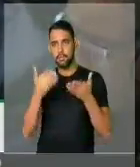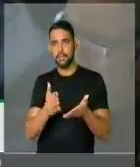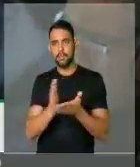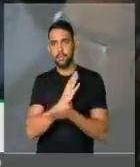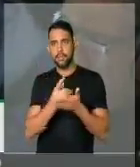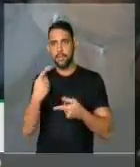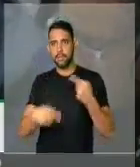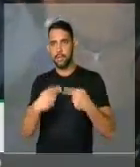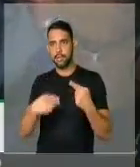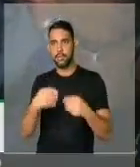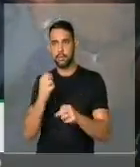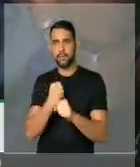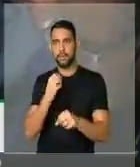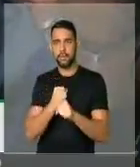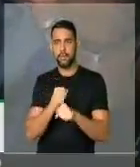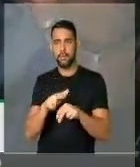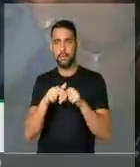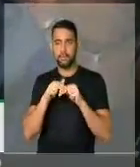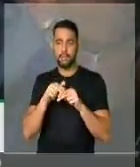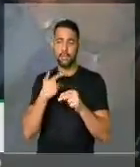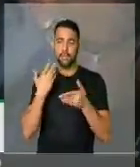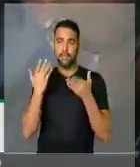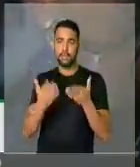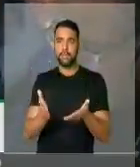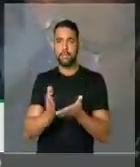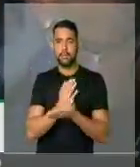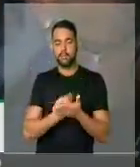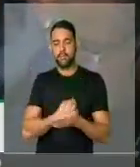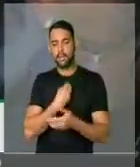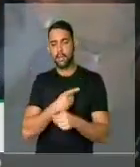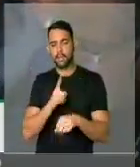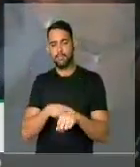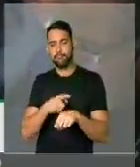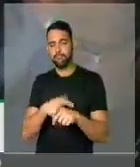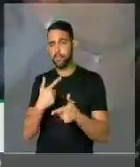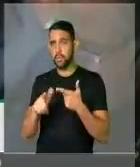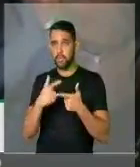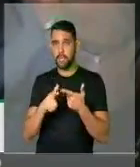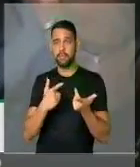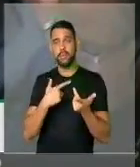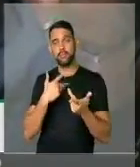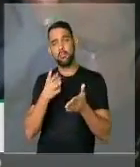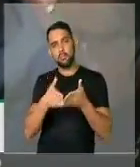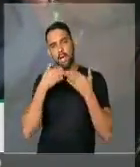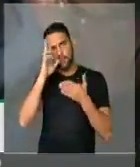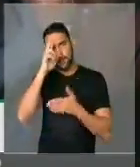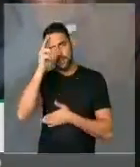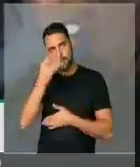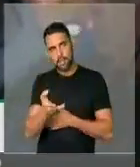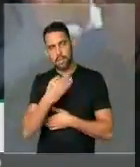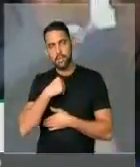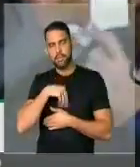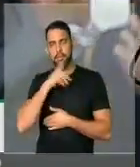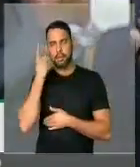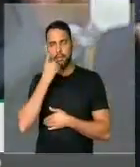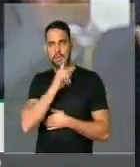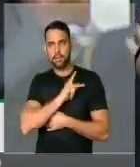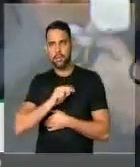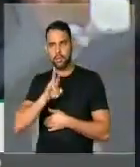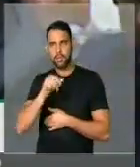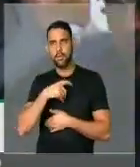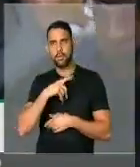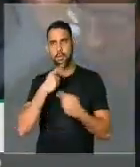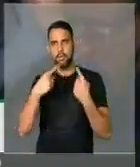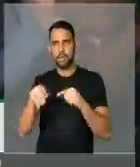na discussão do orçamento, ou pelo menos essa participação ficará duramente comprometida. Peço a Vossa Excelência que considere a nossa questão de